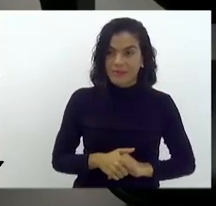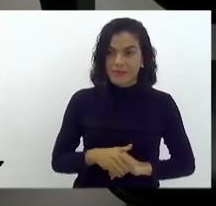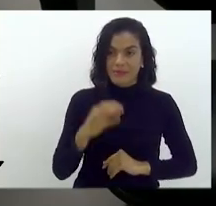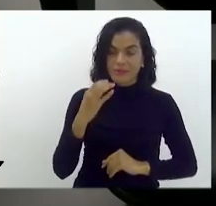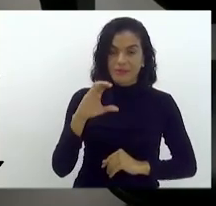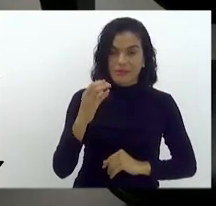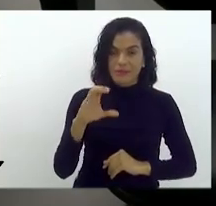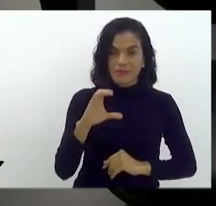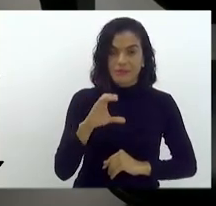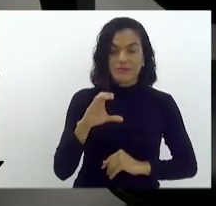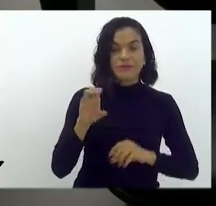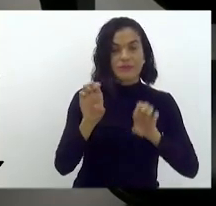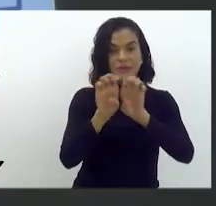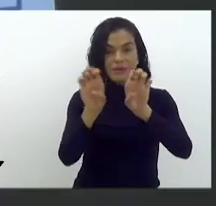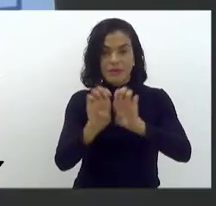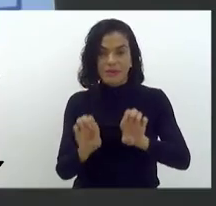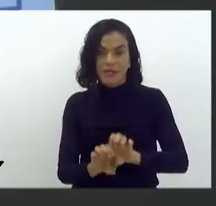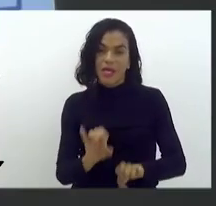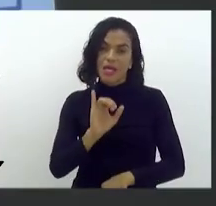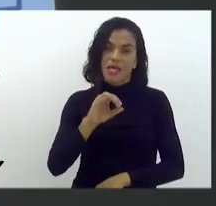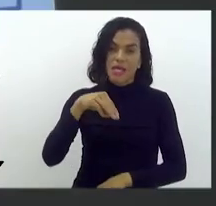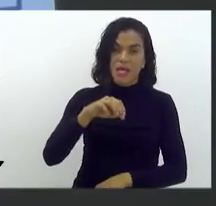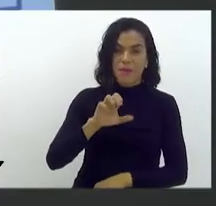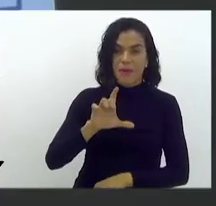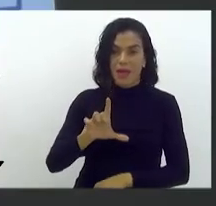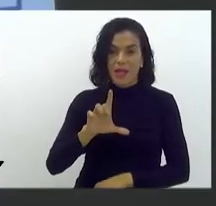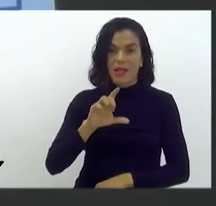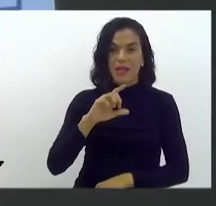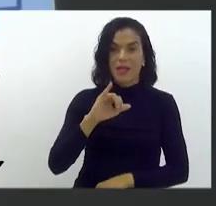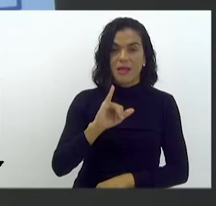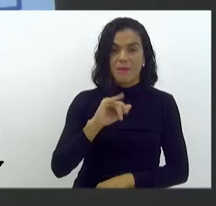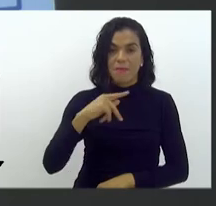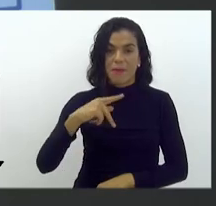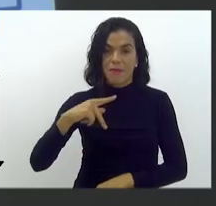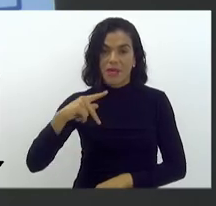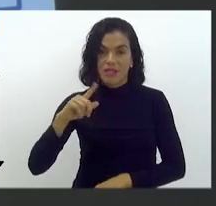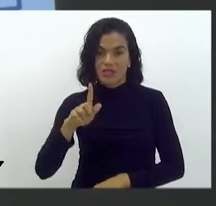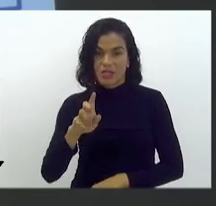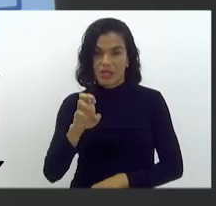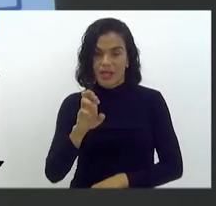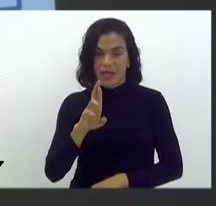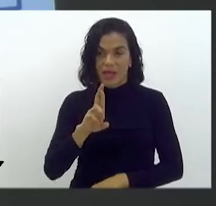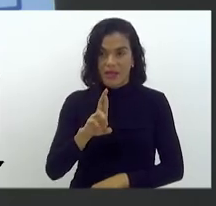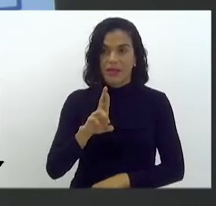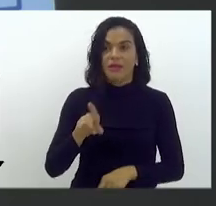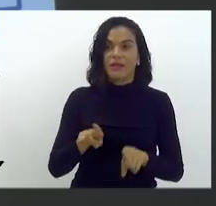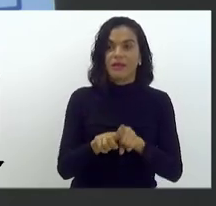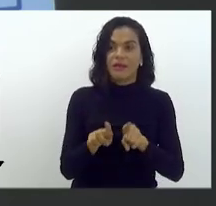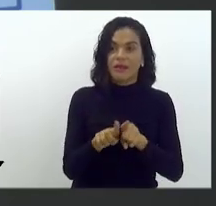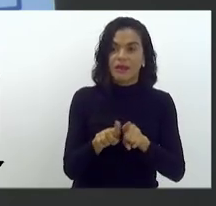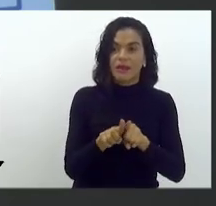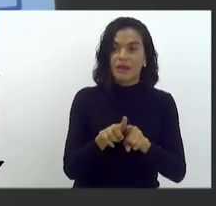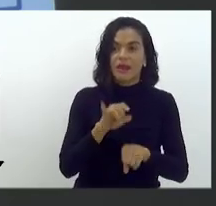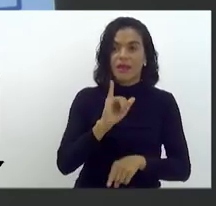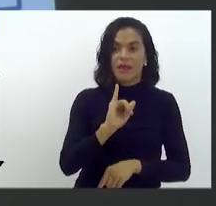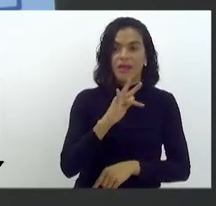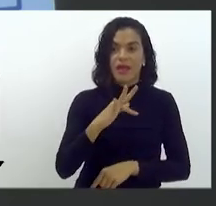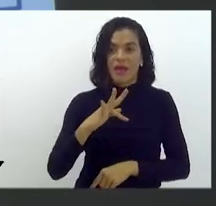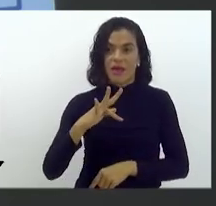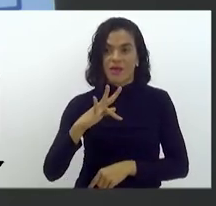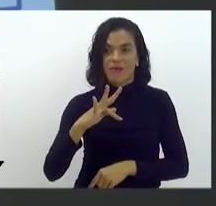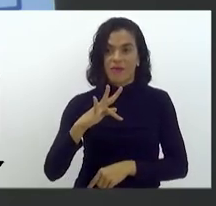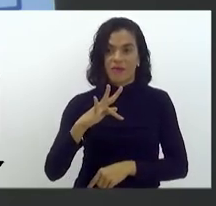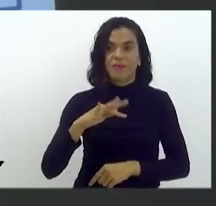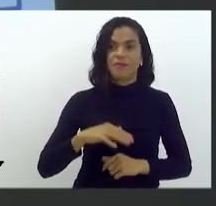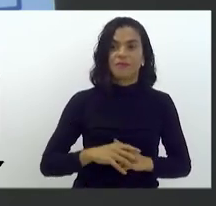nessa estrutura O IML o ippgf Né o IFP compõe a base dos institutos né com